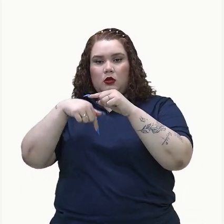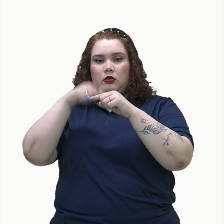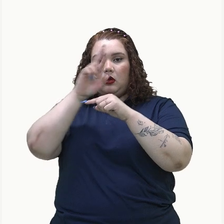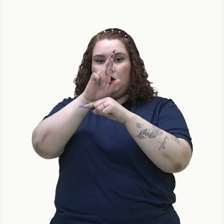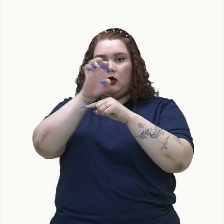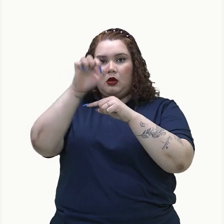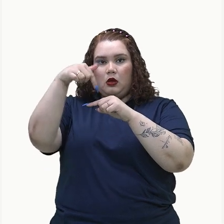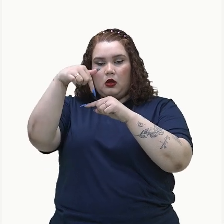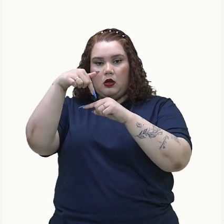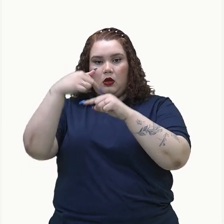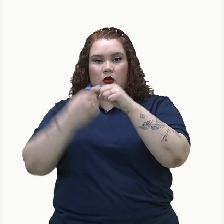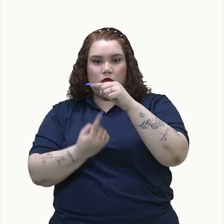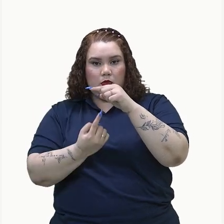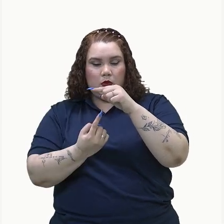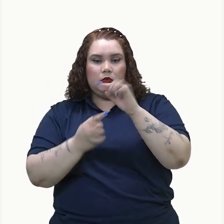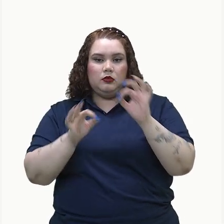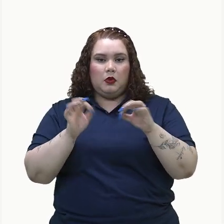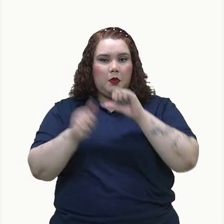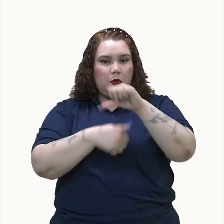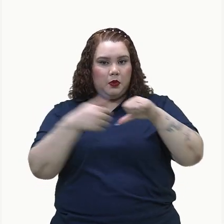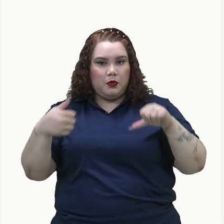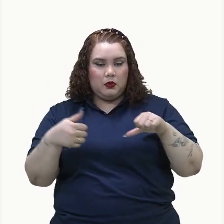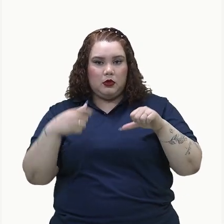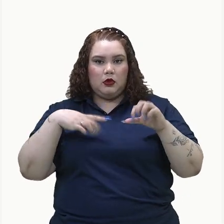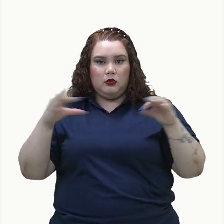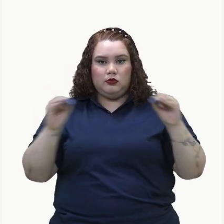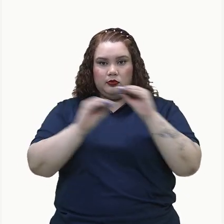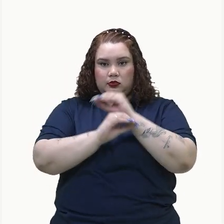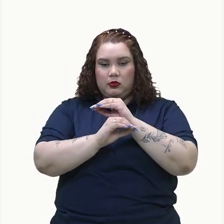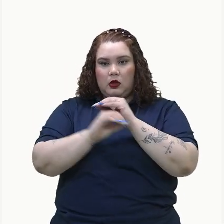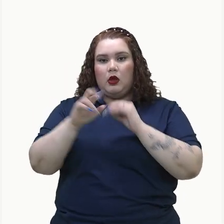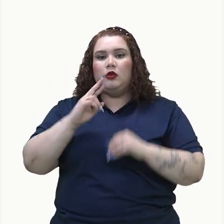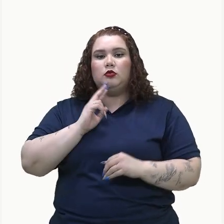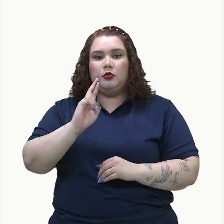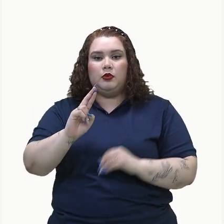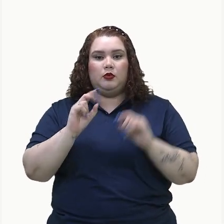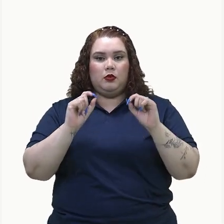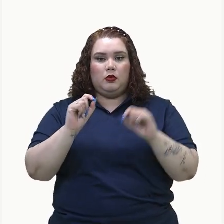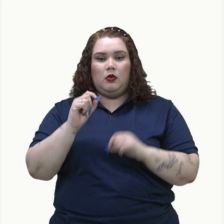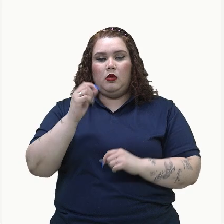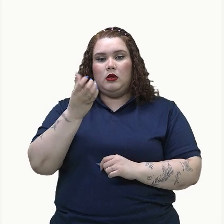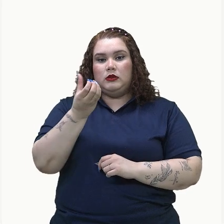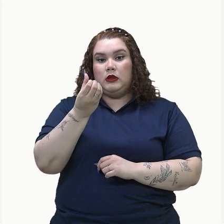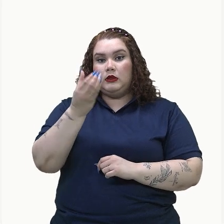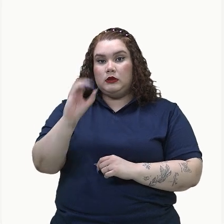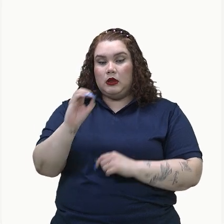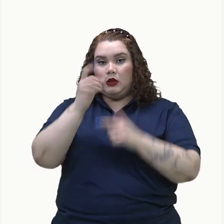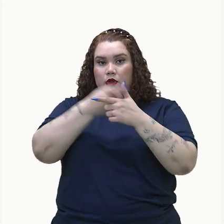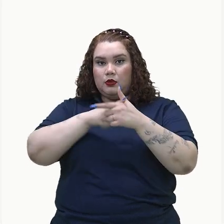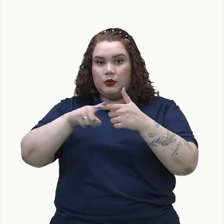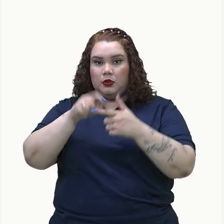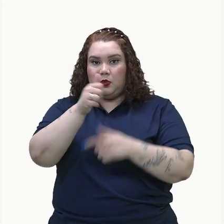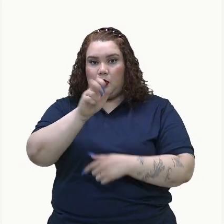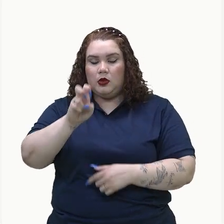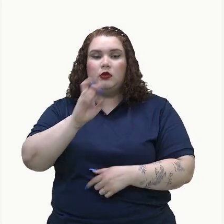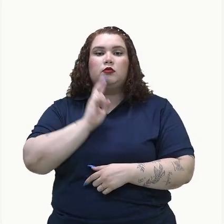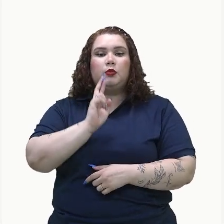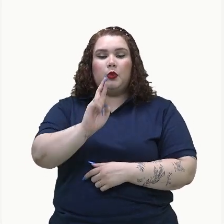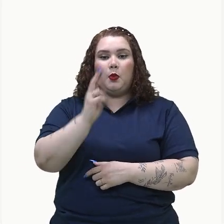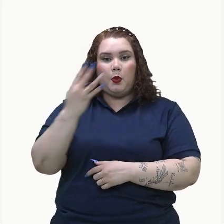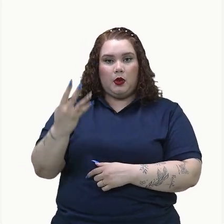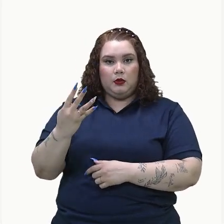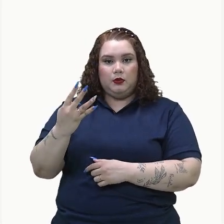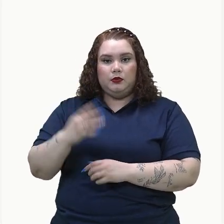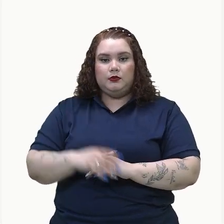membro, 60 por 15. E a resistência equivalente, então, é 4 ohms. Para